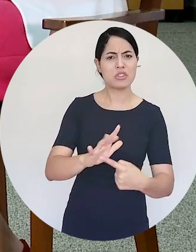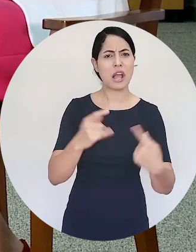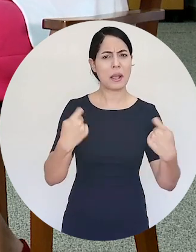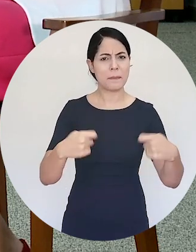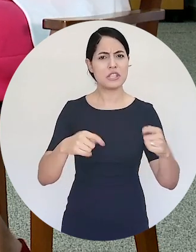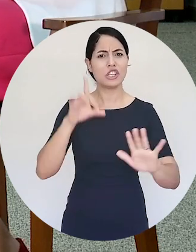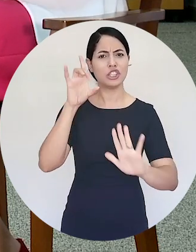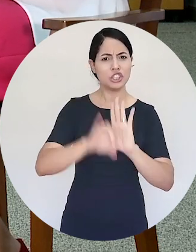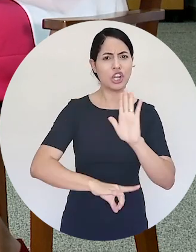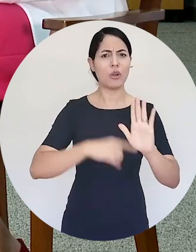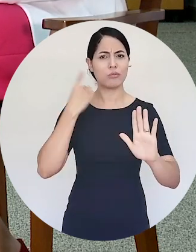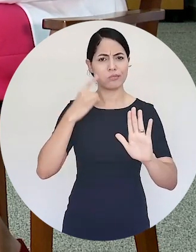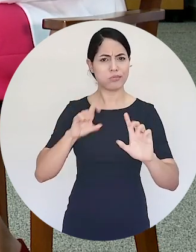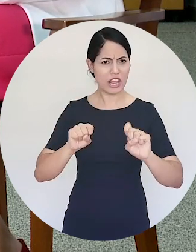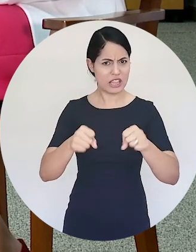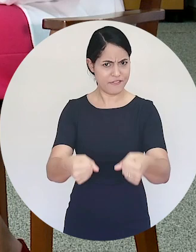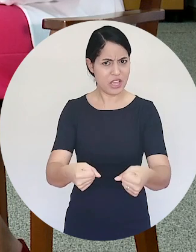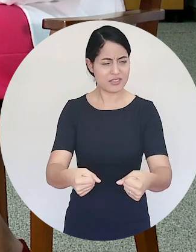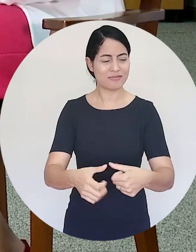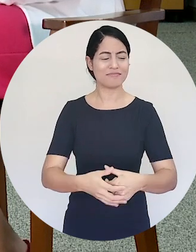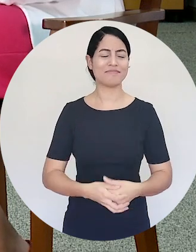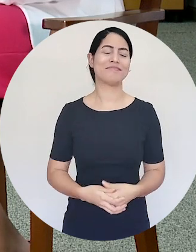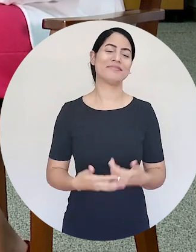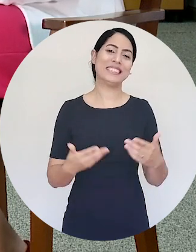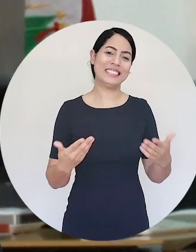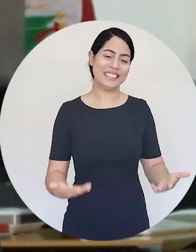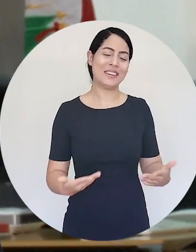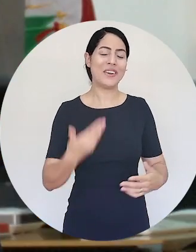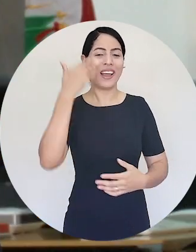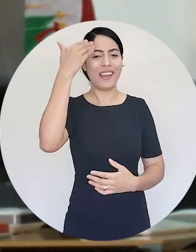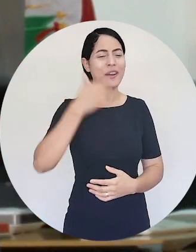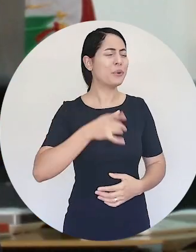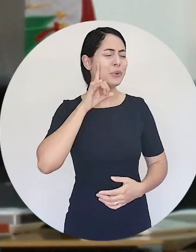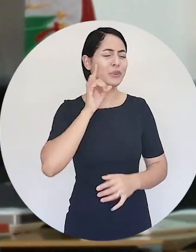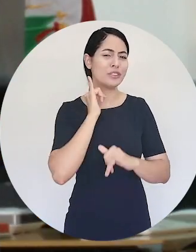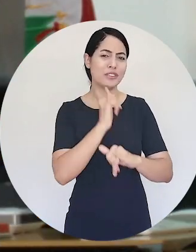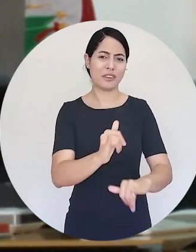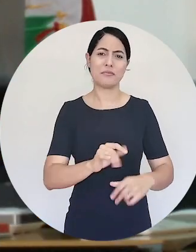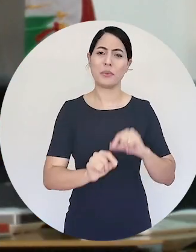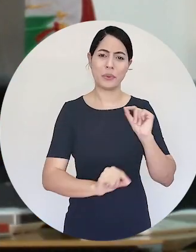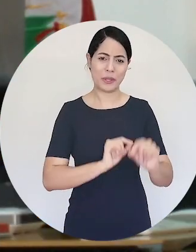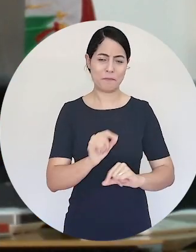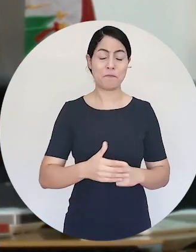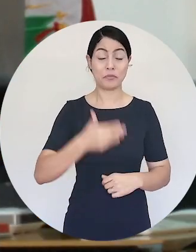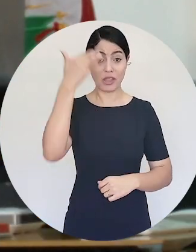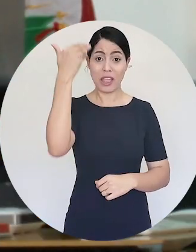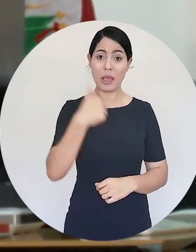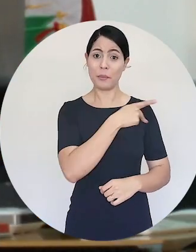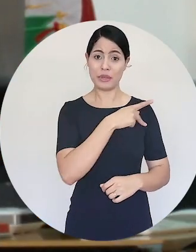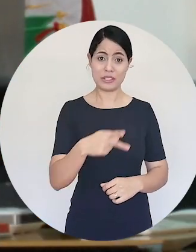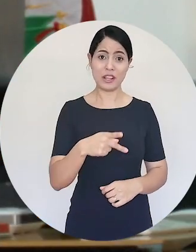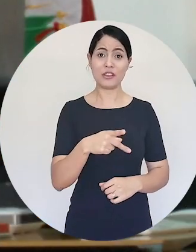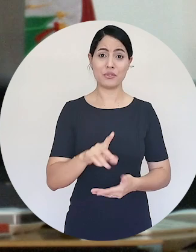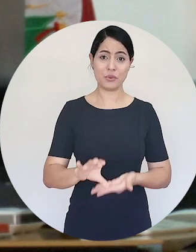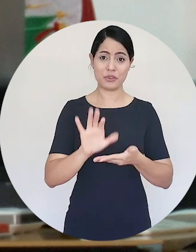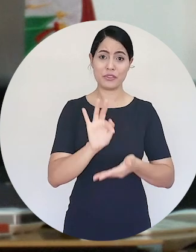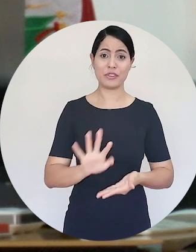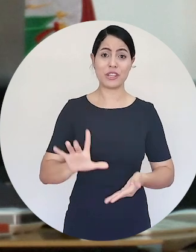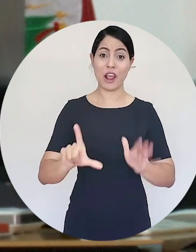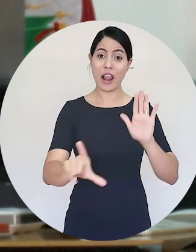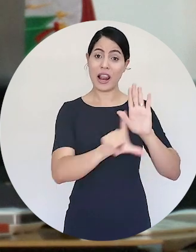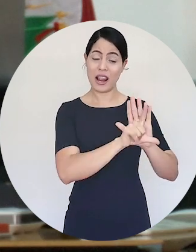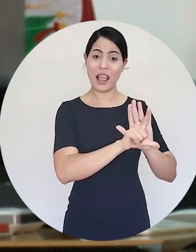a necessidade de se defender a prerrogativa de um advogado? Eu digo todos os dias que eu já estaria satisfeito de ter sido presidente do Conselho Federal